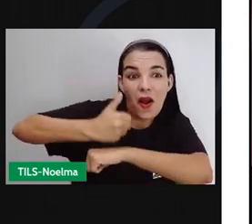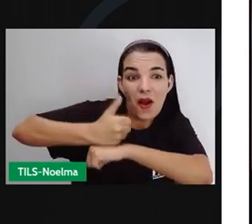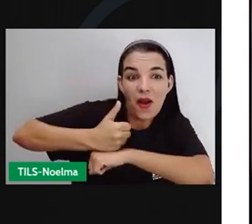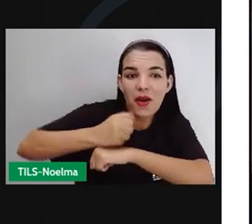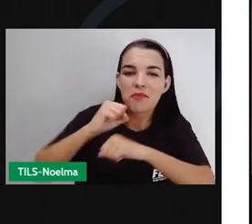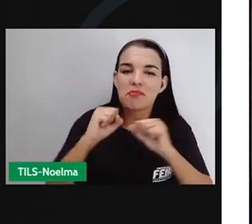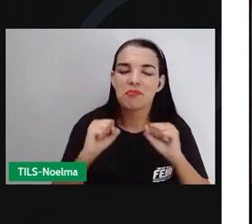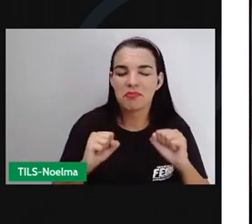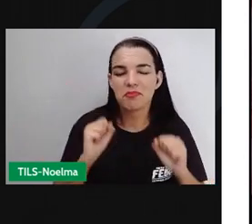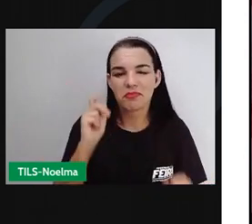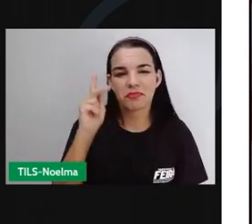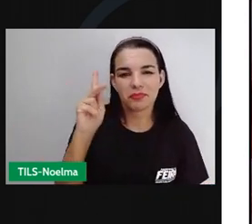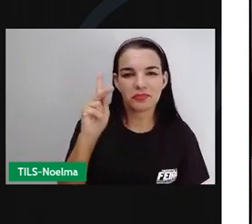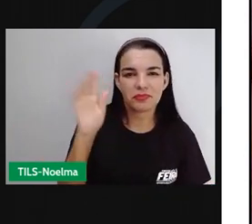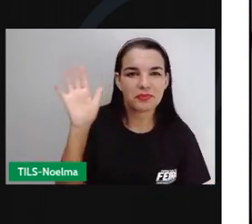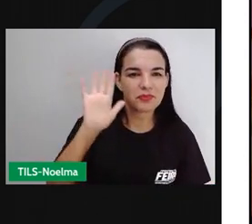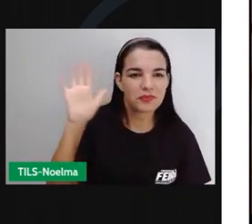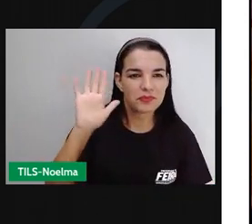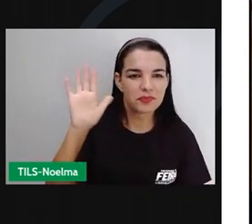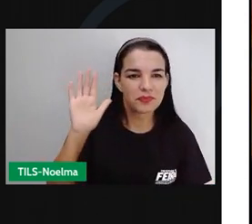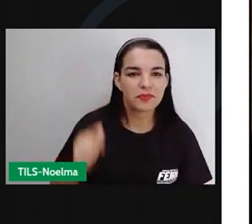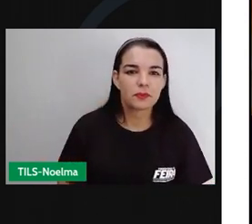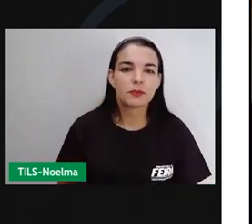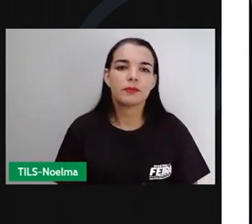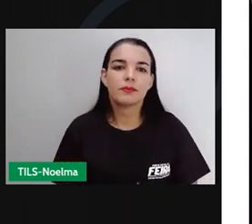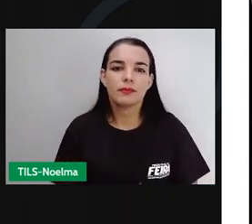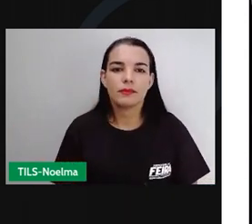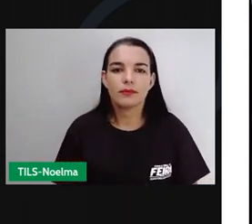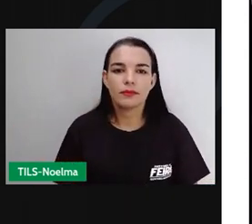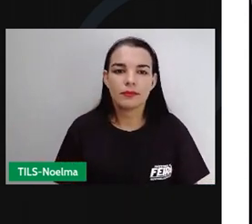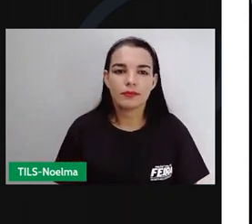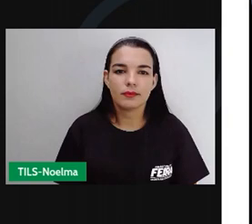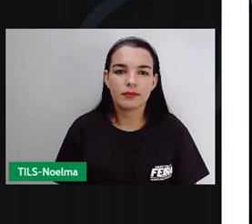canal. Até o próximo vídeo.